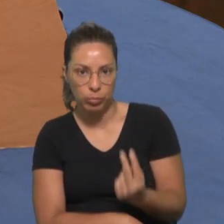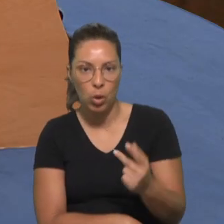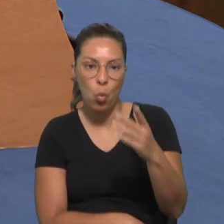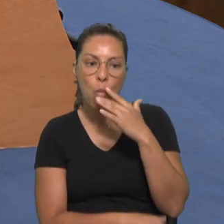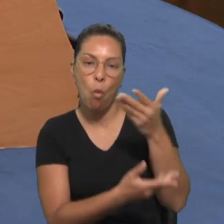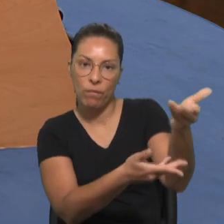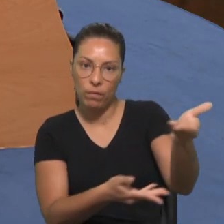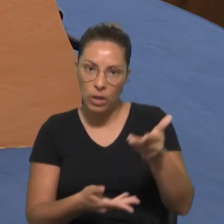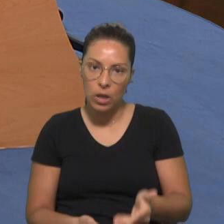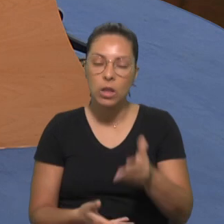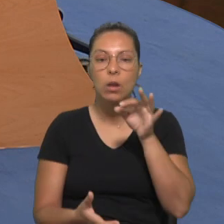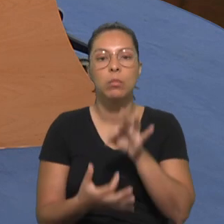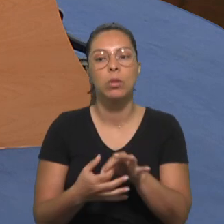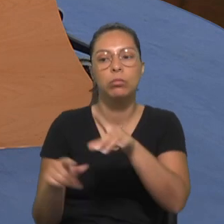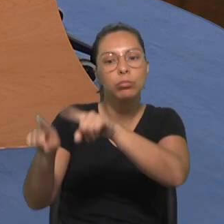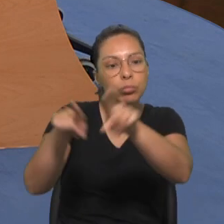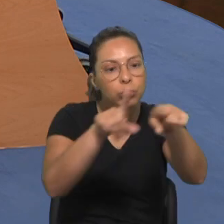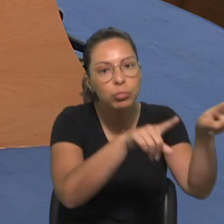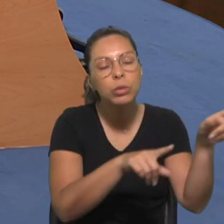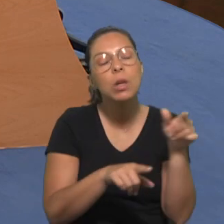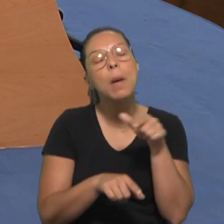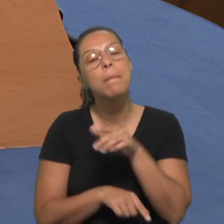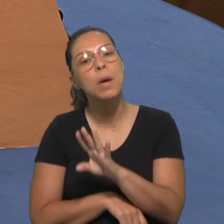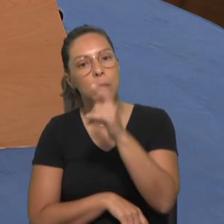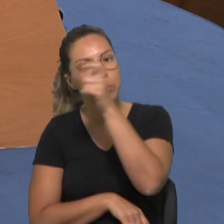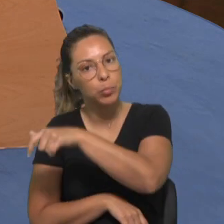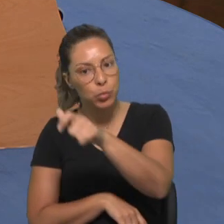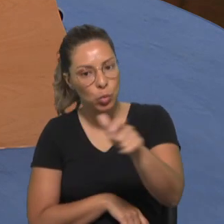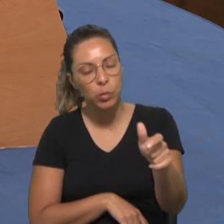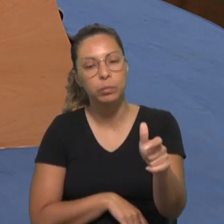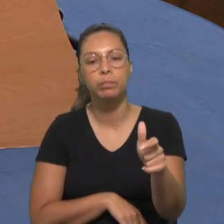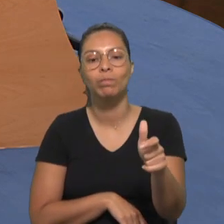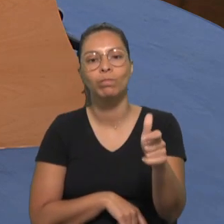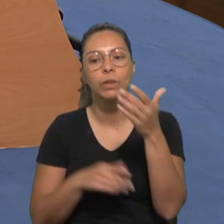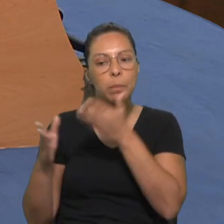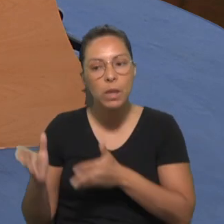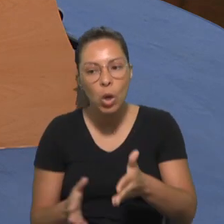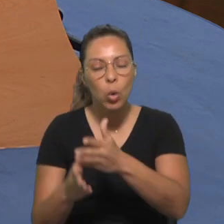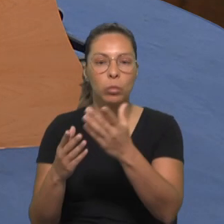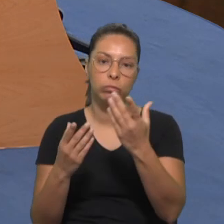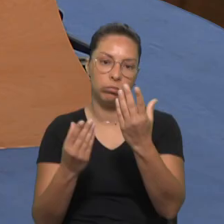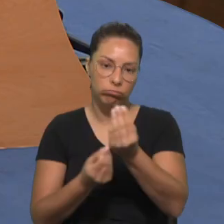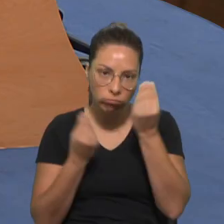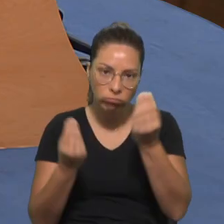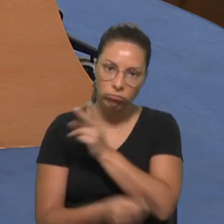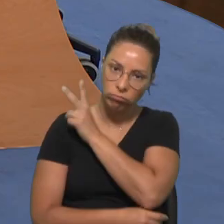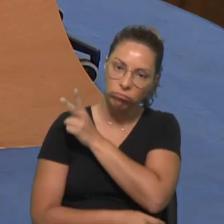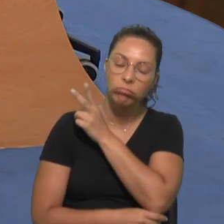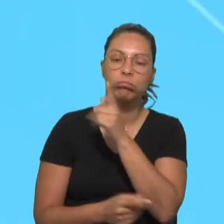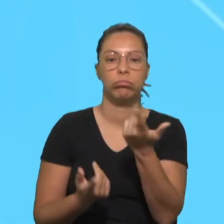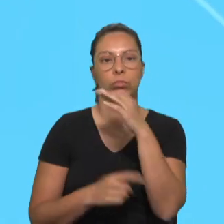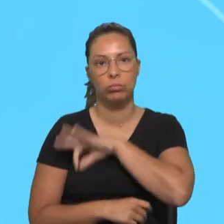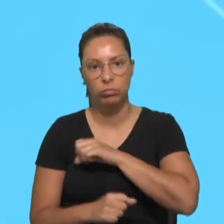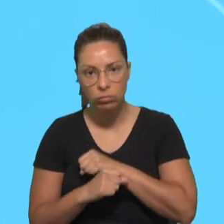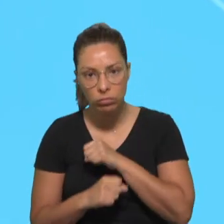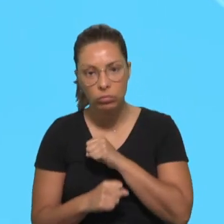sua constituição familiar, mas também pessoas que, através do seu percurso formativo, académico e também profissional, podem